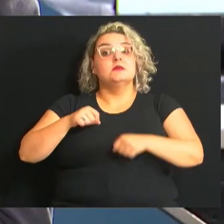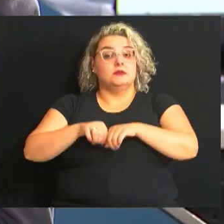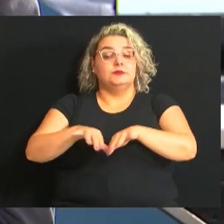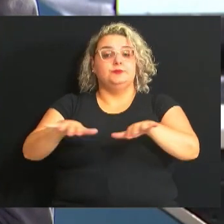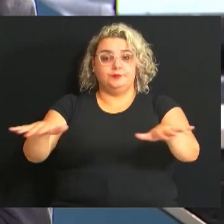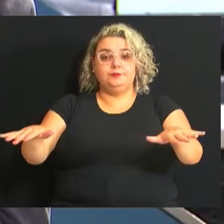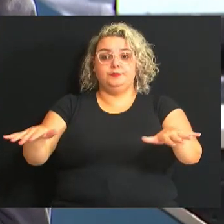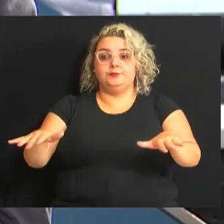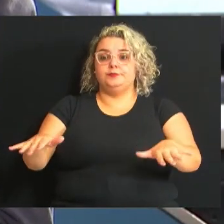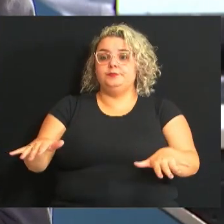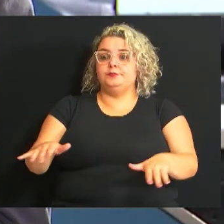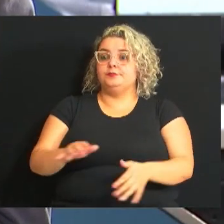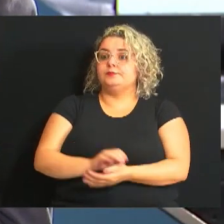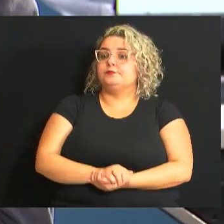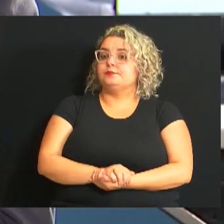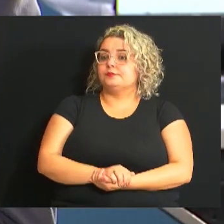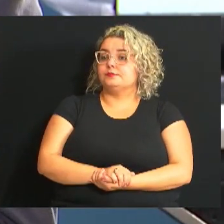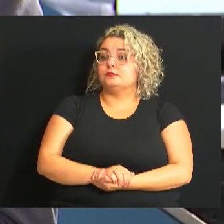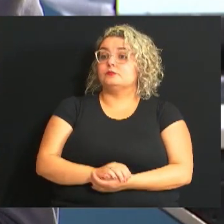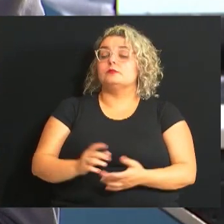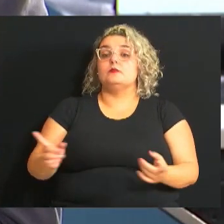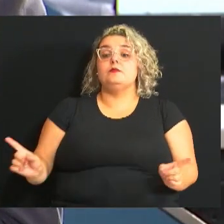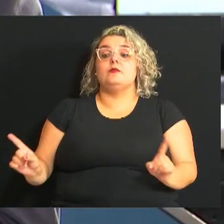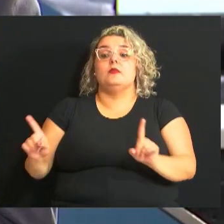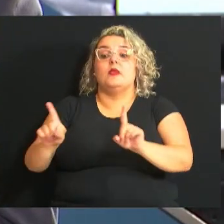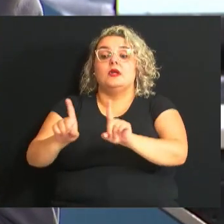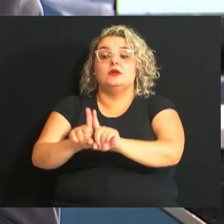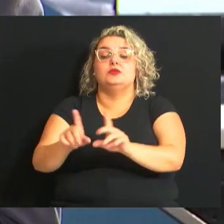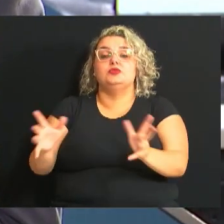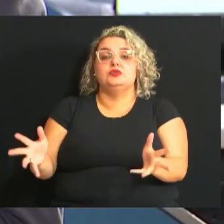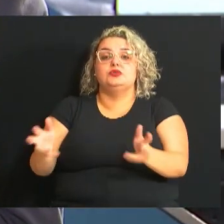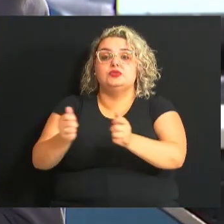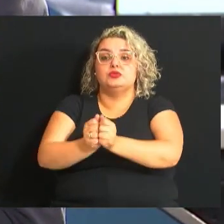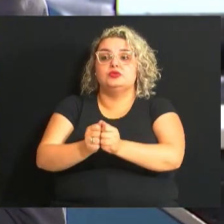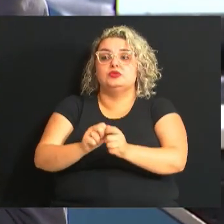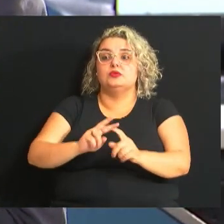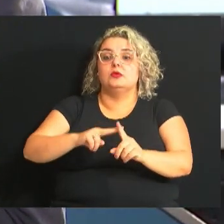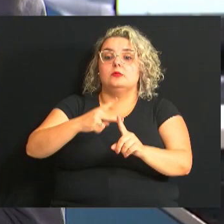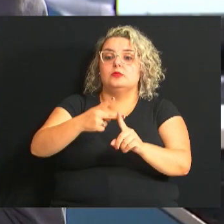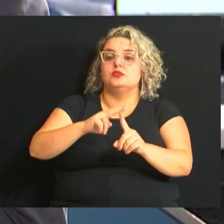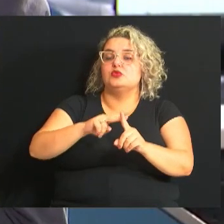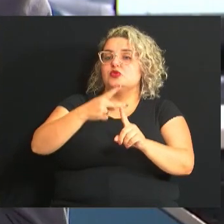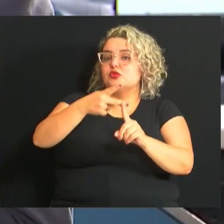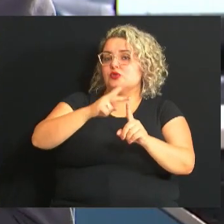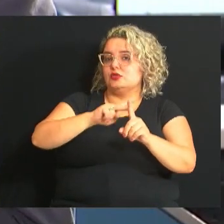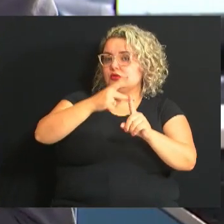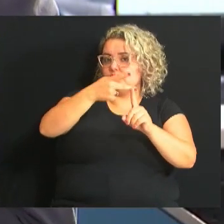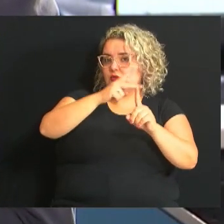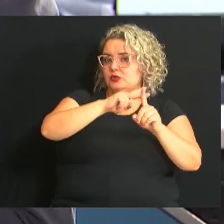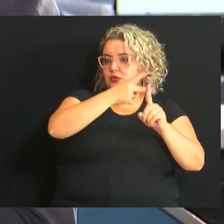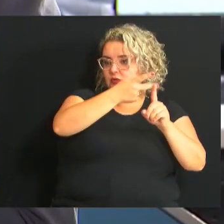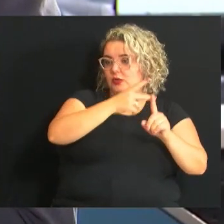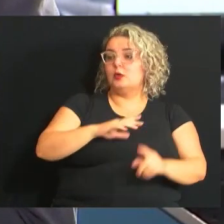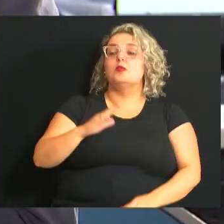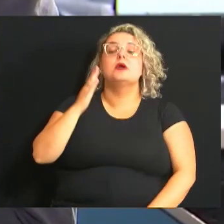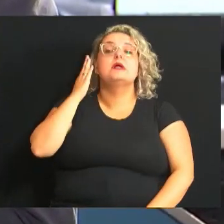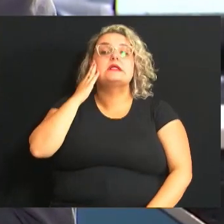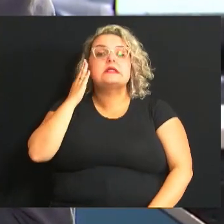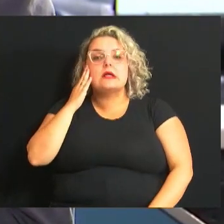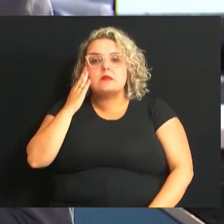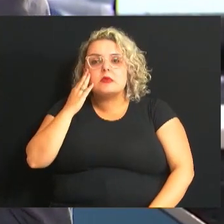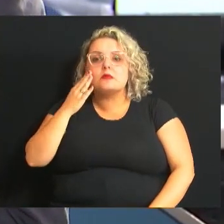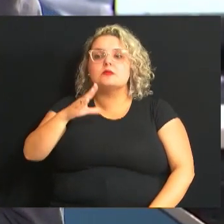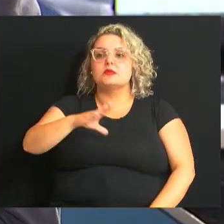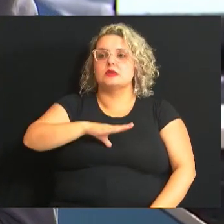possível e com essa parceria, nosso objetivo é multiplicar isso muitas vezes. Porque hoje nós sabemos, André, que na cidade existem